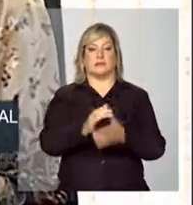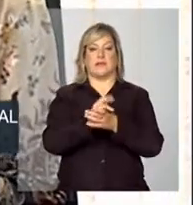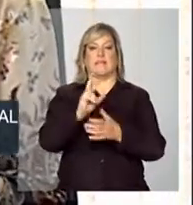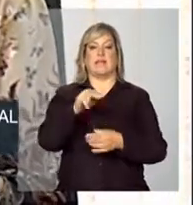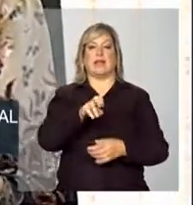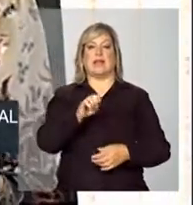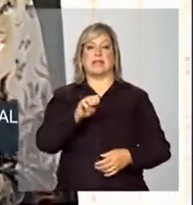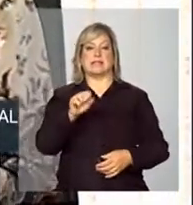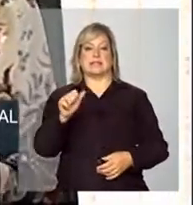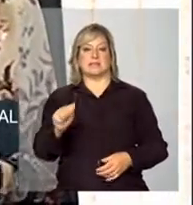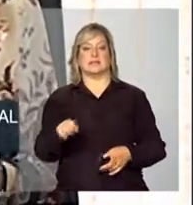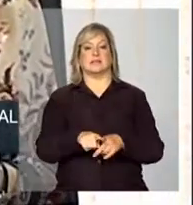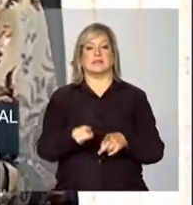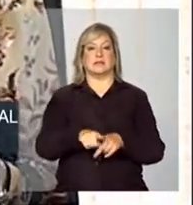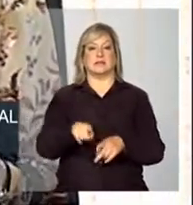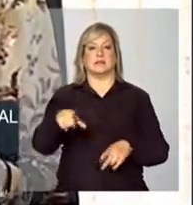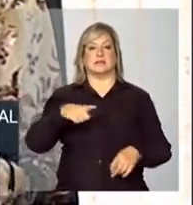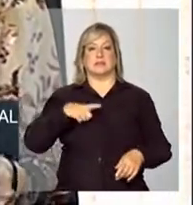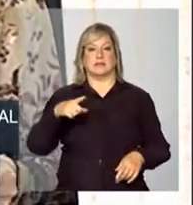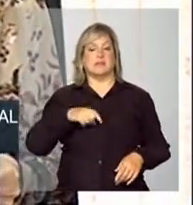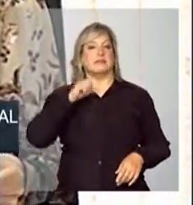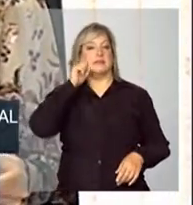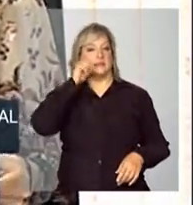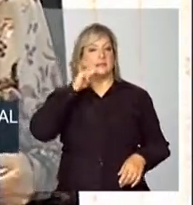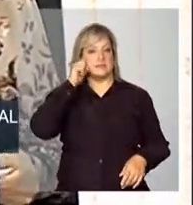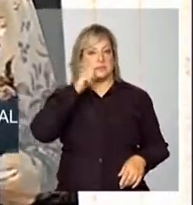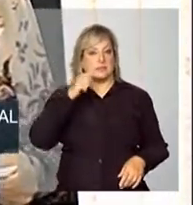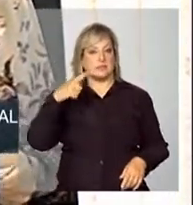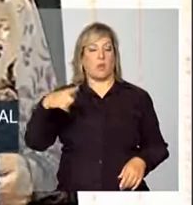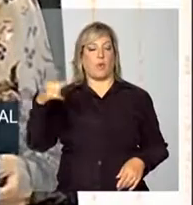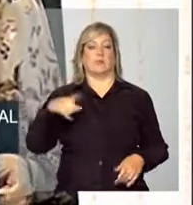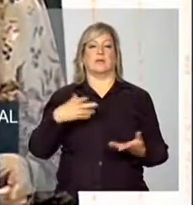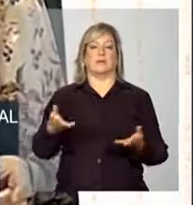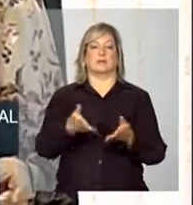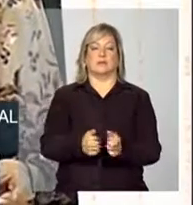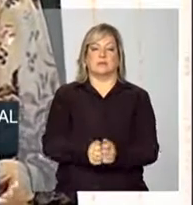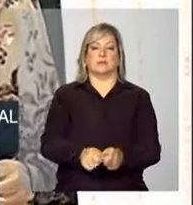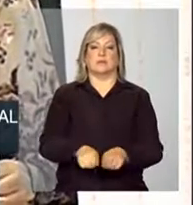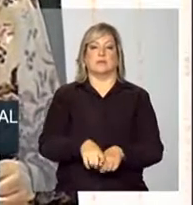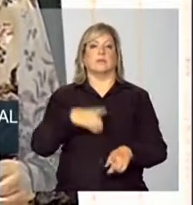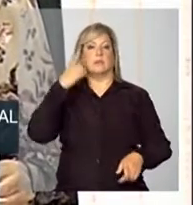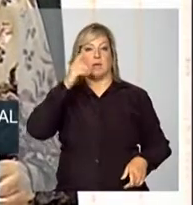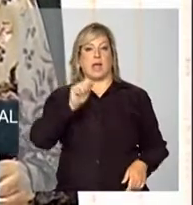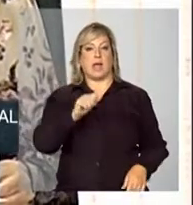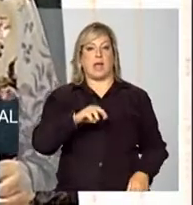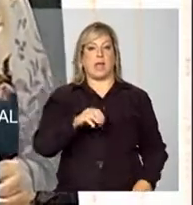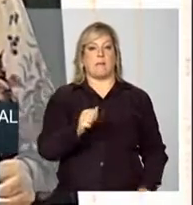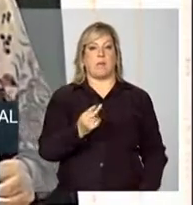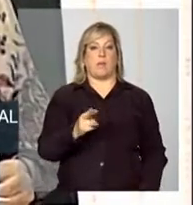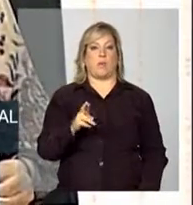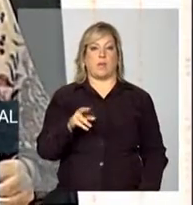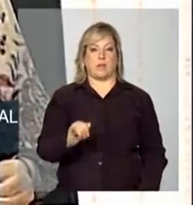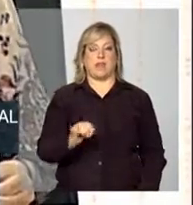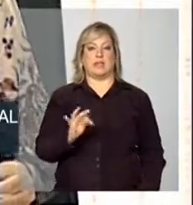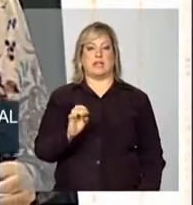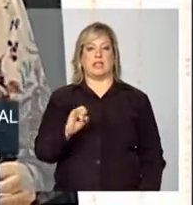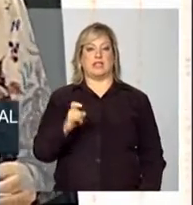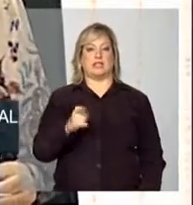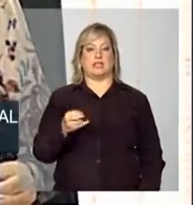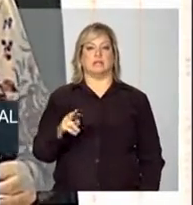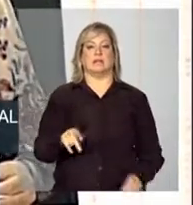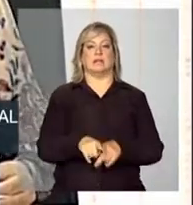relatora também Senadora Lídice da Mata e também Deputado Amauri e o Amauri Teixeira